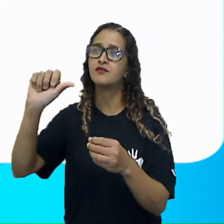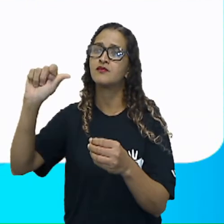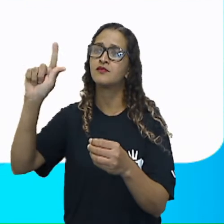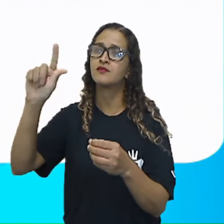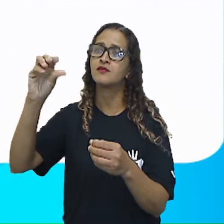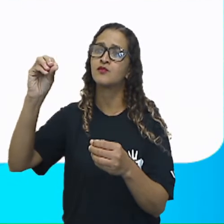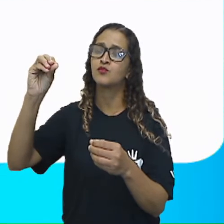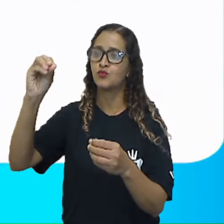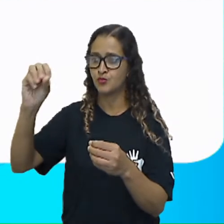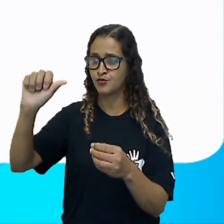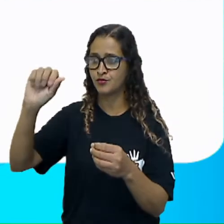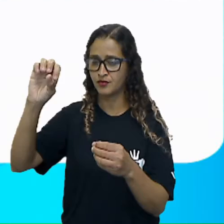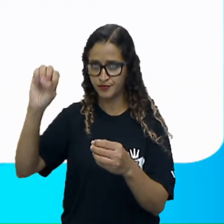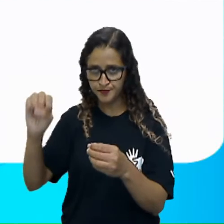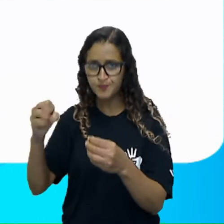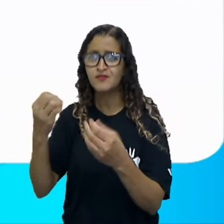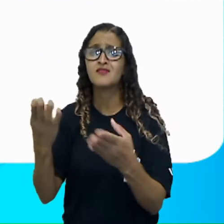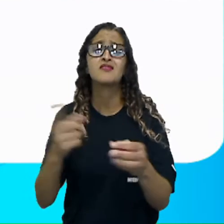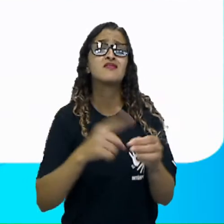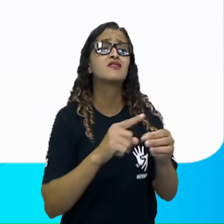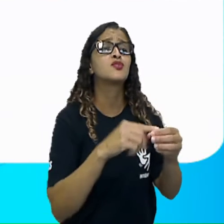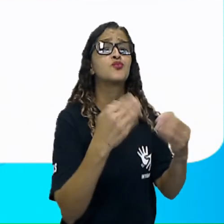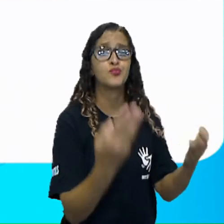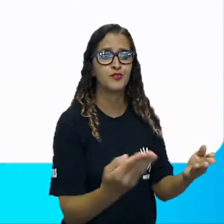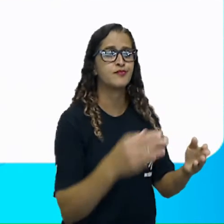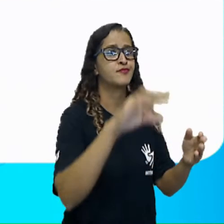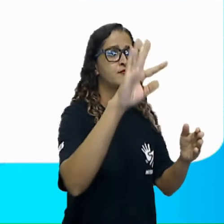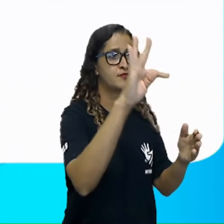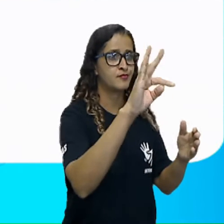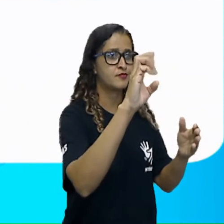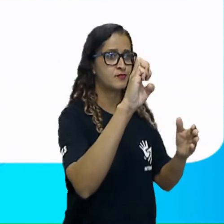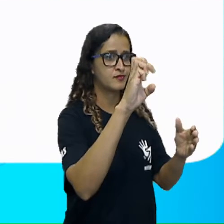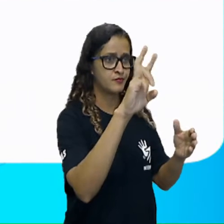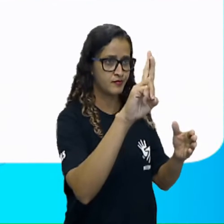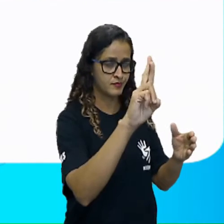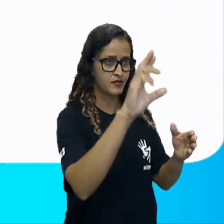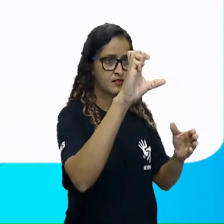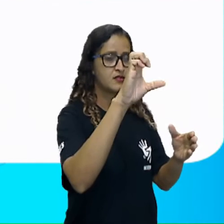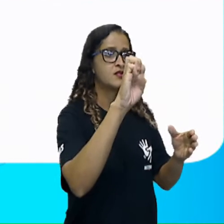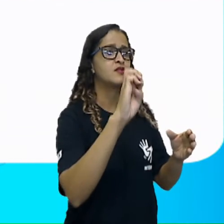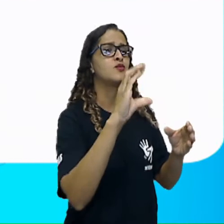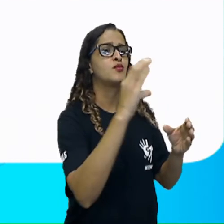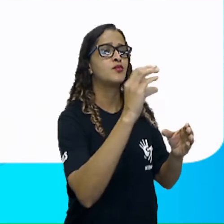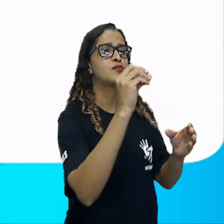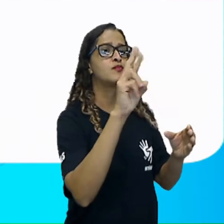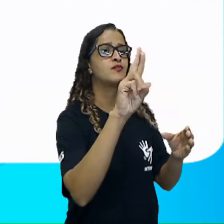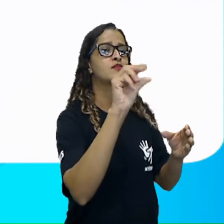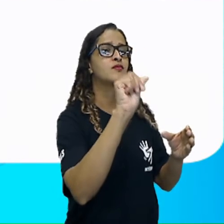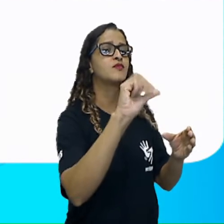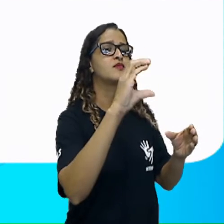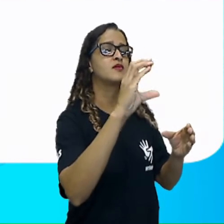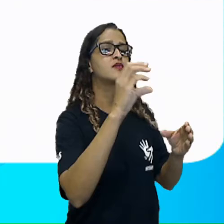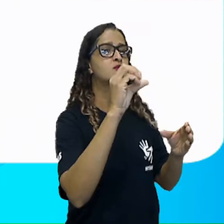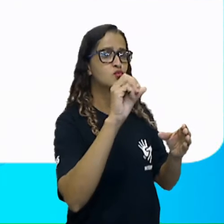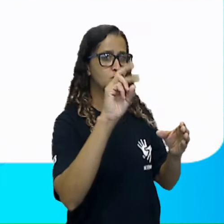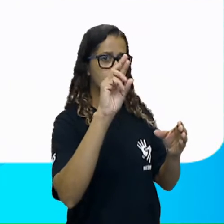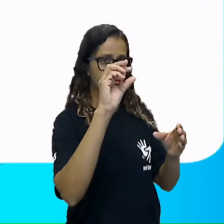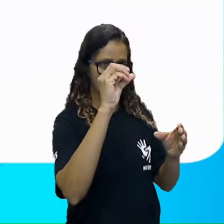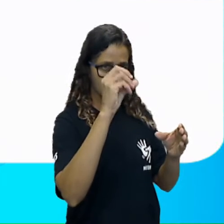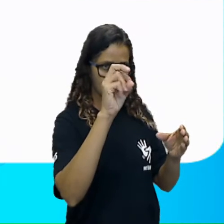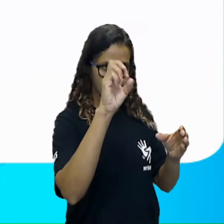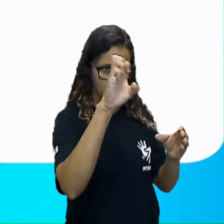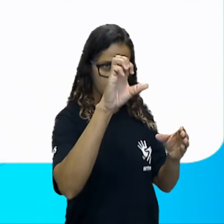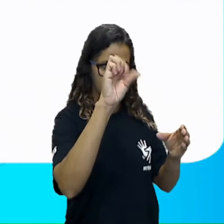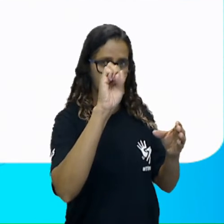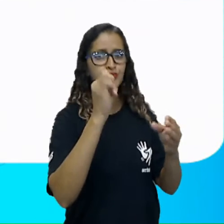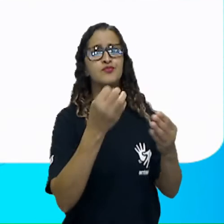que cidade é essa? 3 Corações. Pai, e agora? Que cidade é